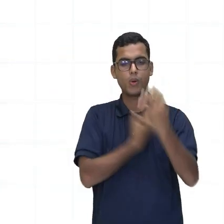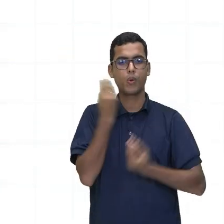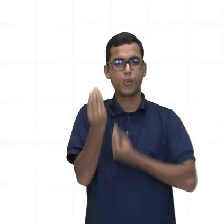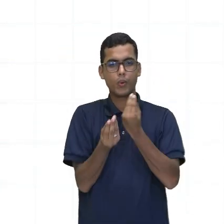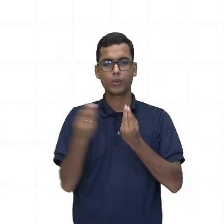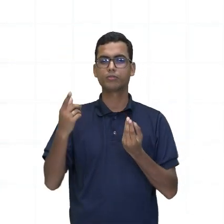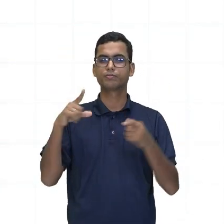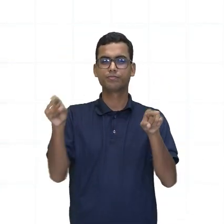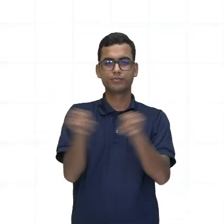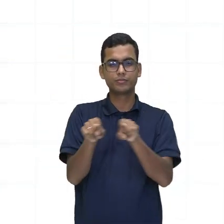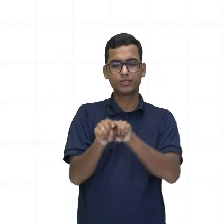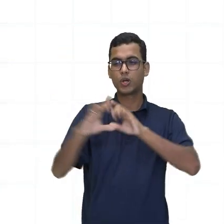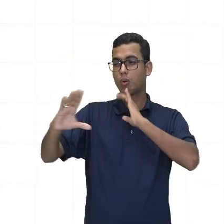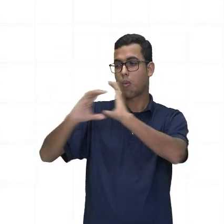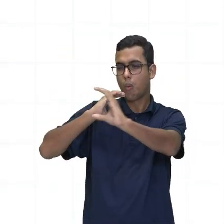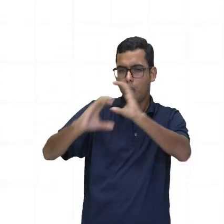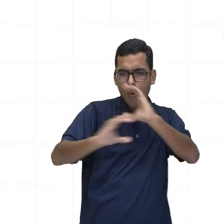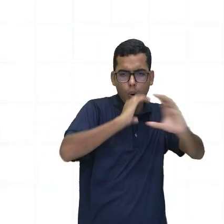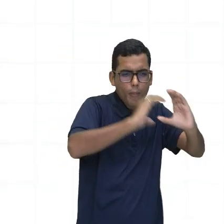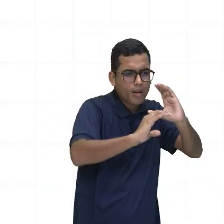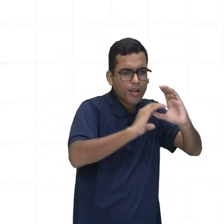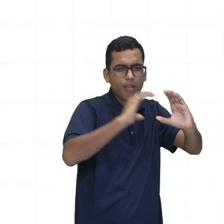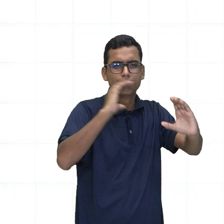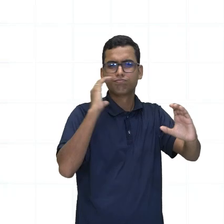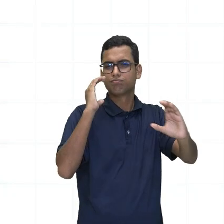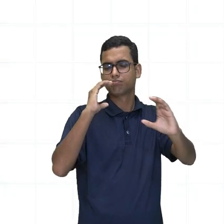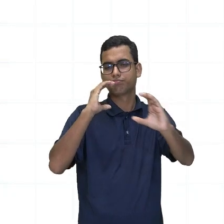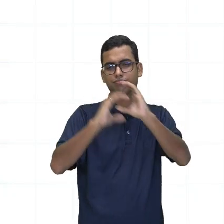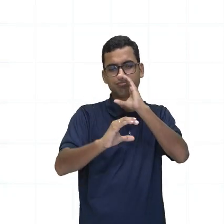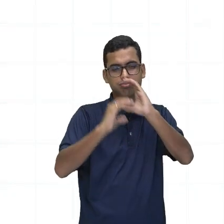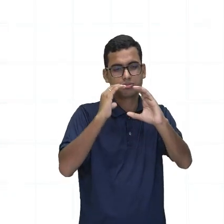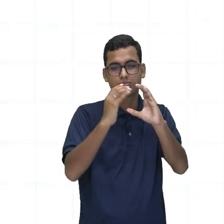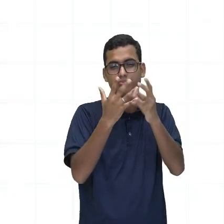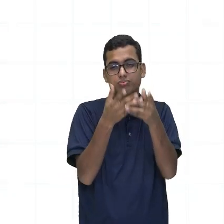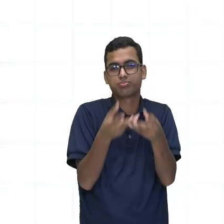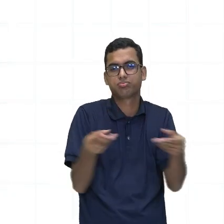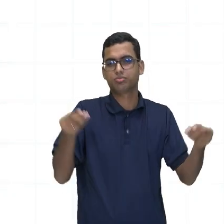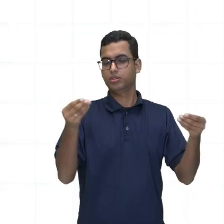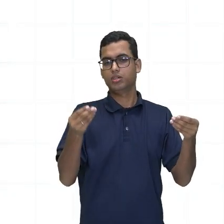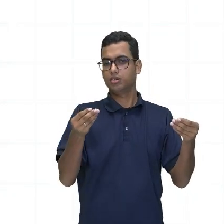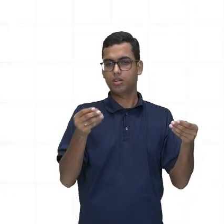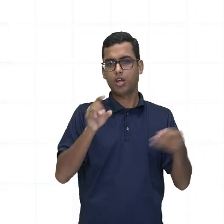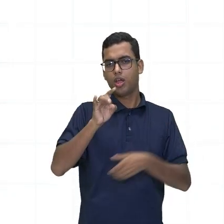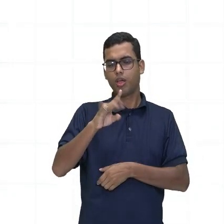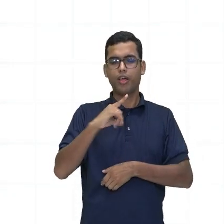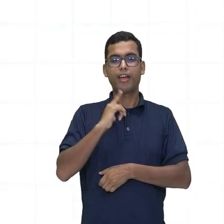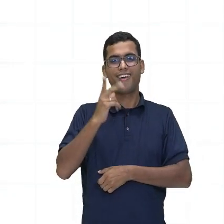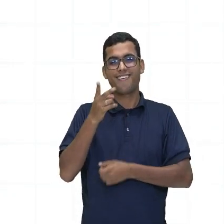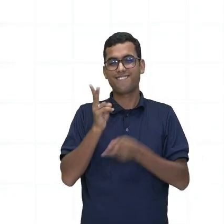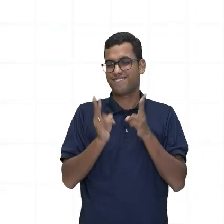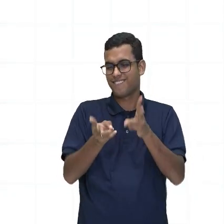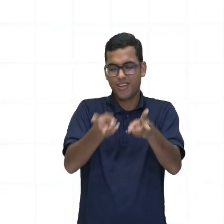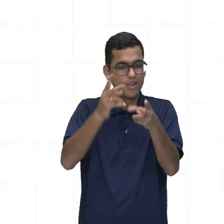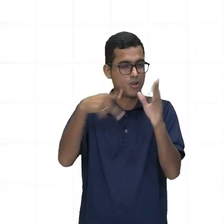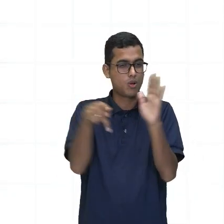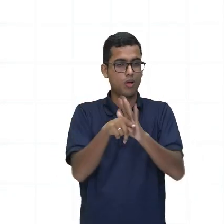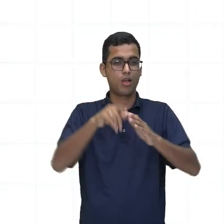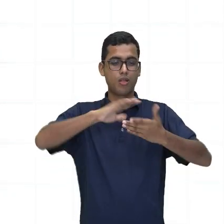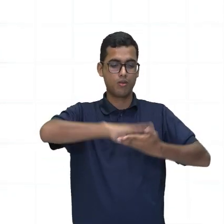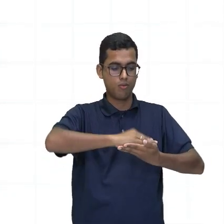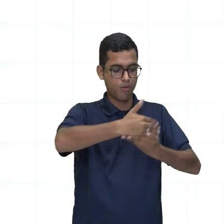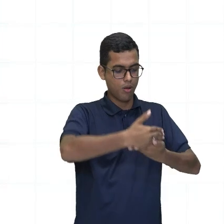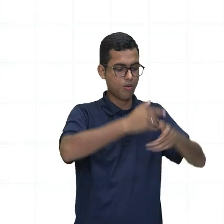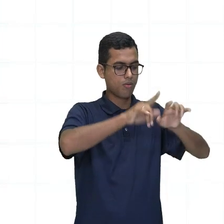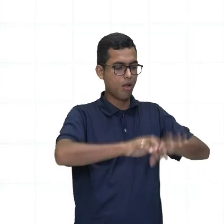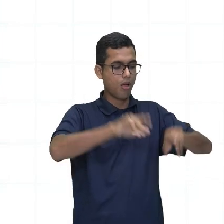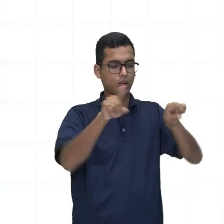um pouco a habilidade de se comunicar, porque a gente só quer estar ali no computador, no tablet, nas